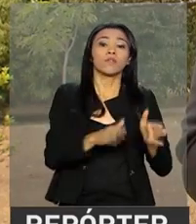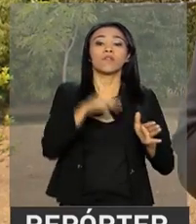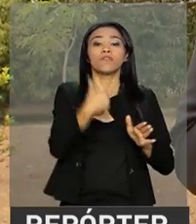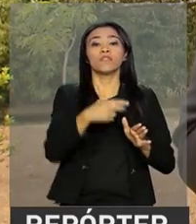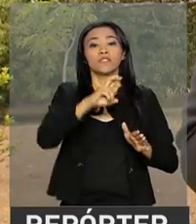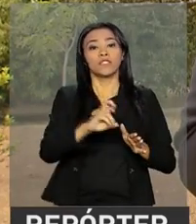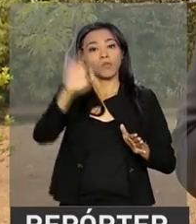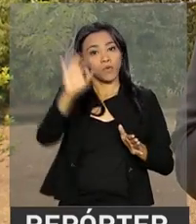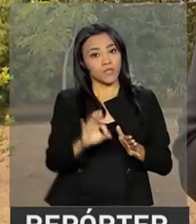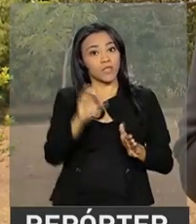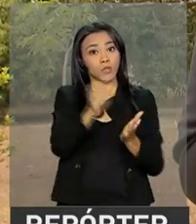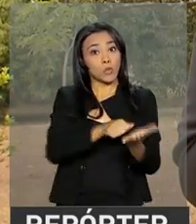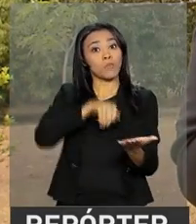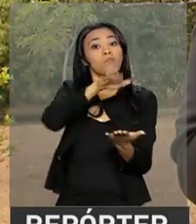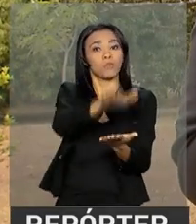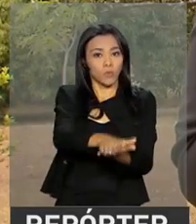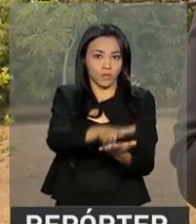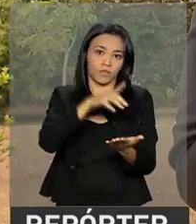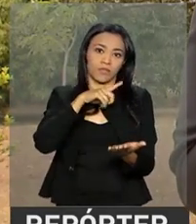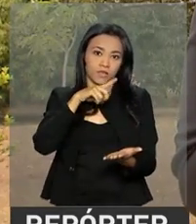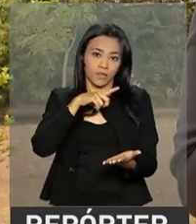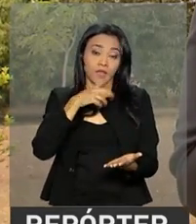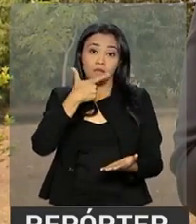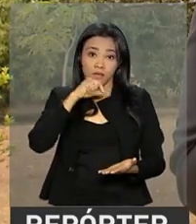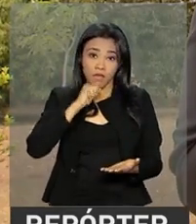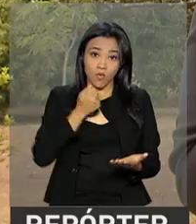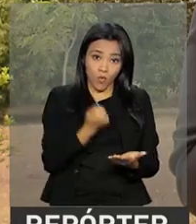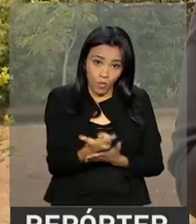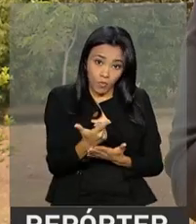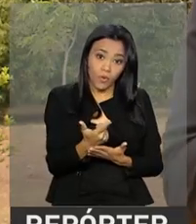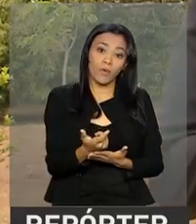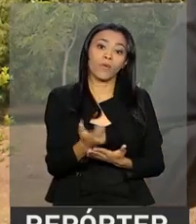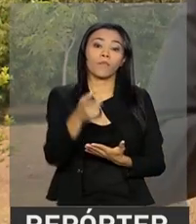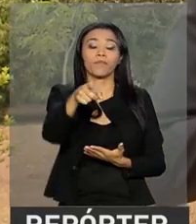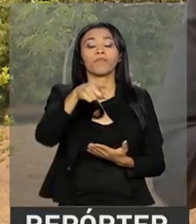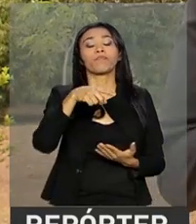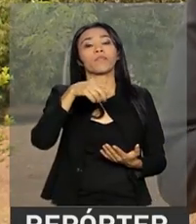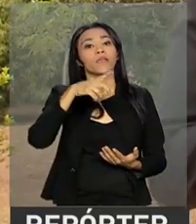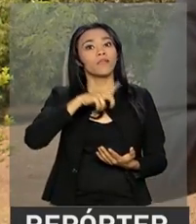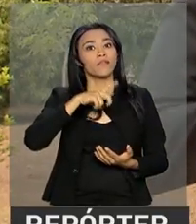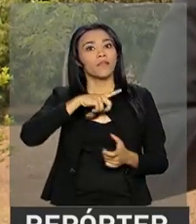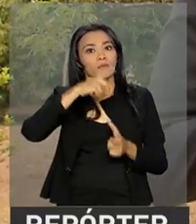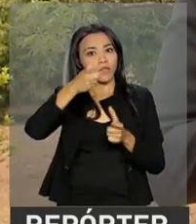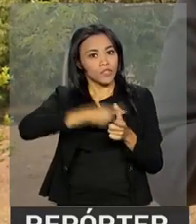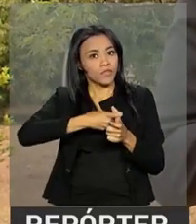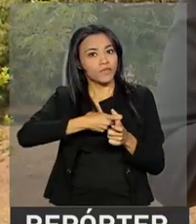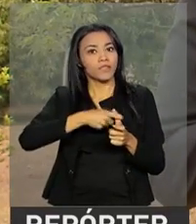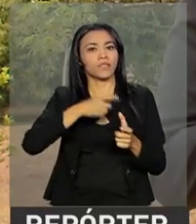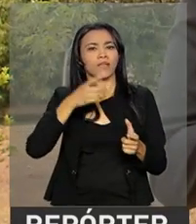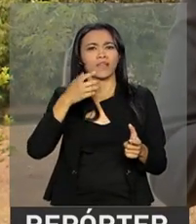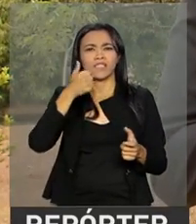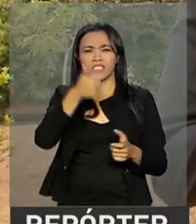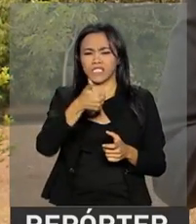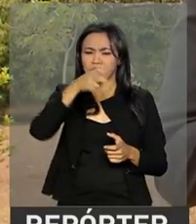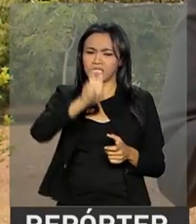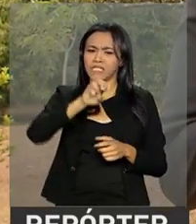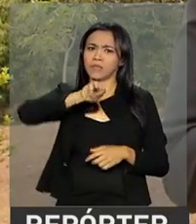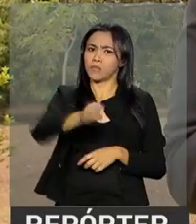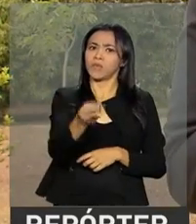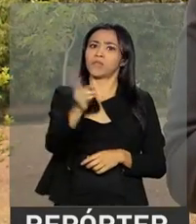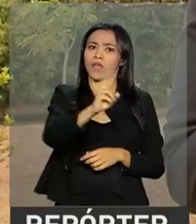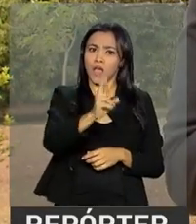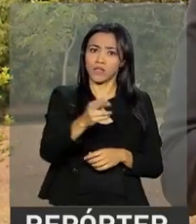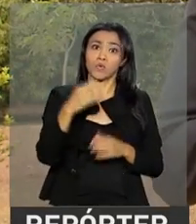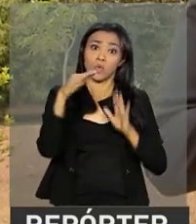nas multas e encargos quem comprou a produção rural e tem uma dívida a partir de 15 milhões de reais o